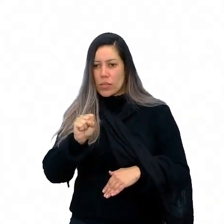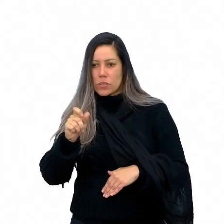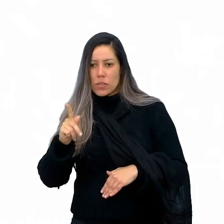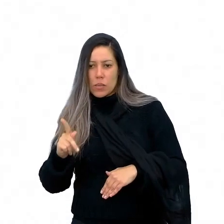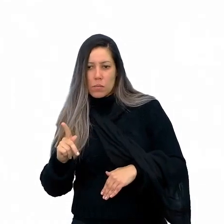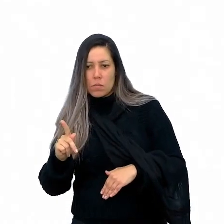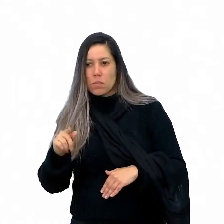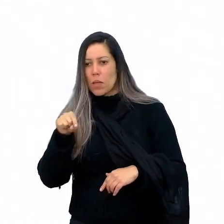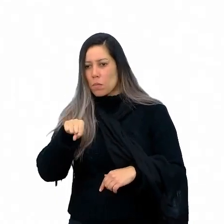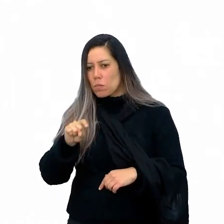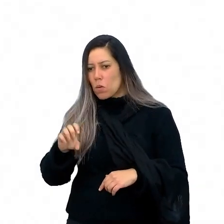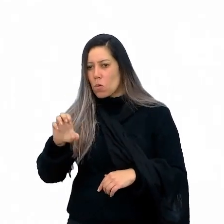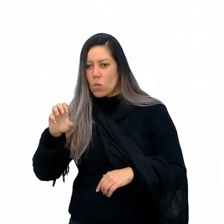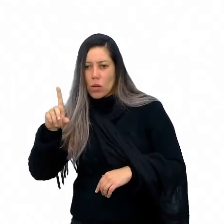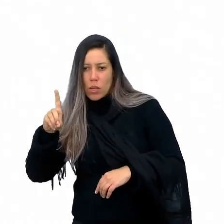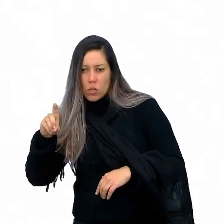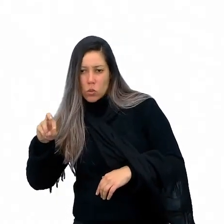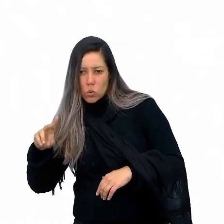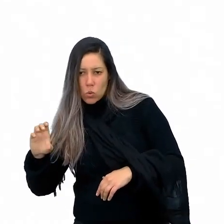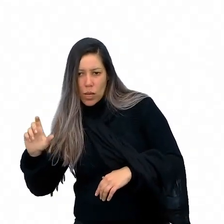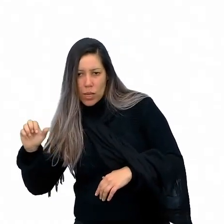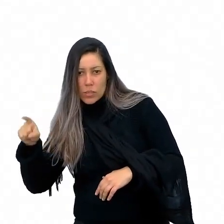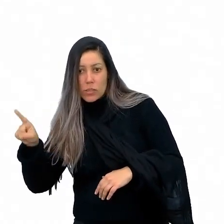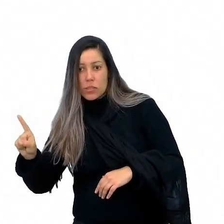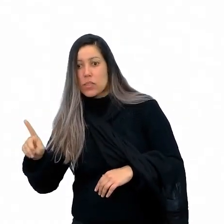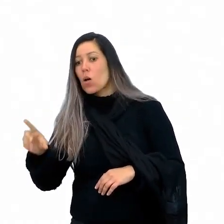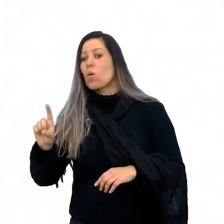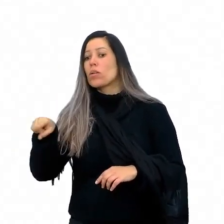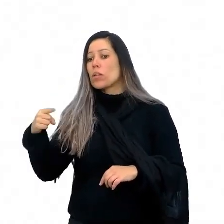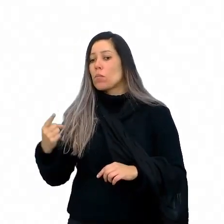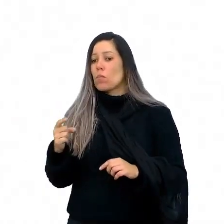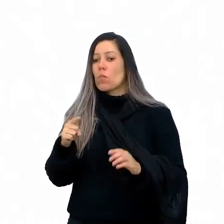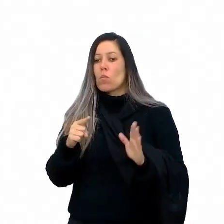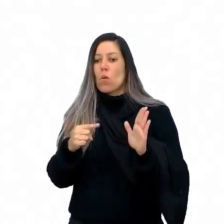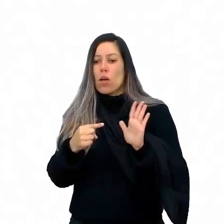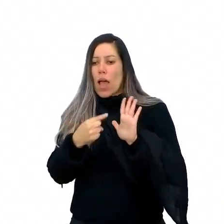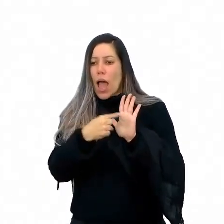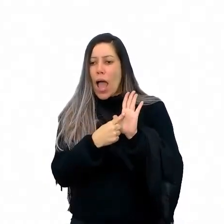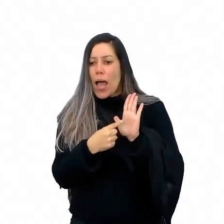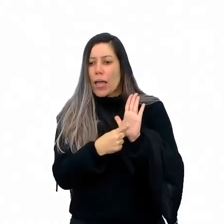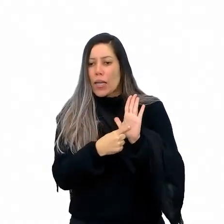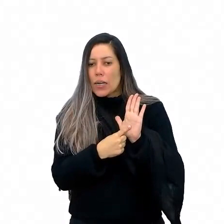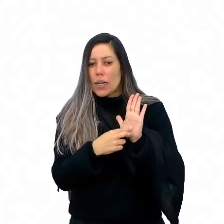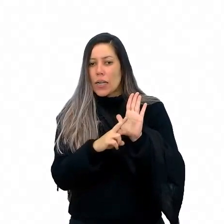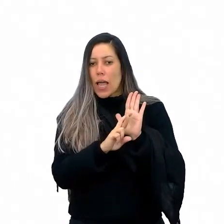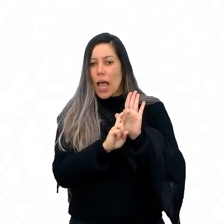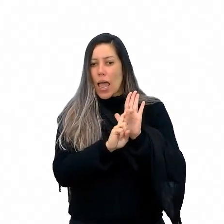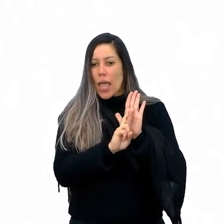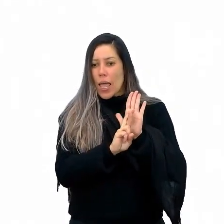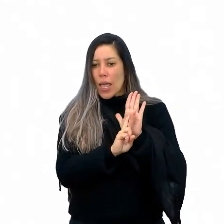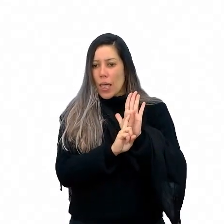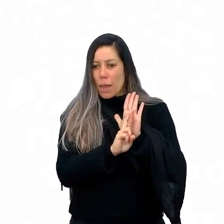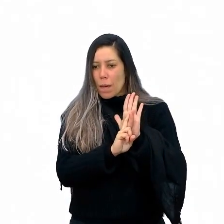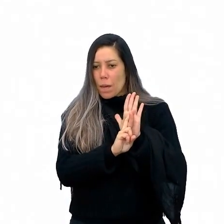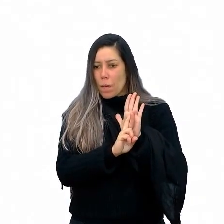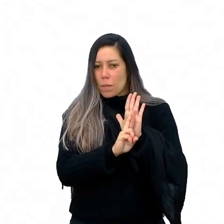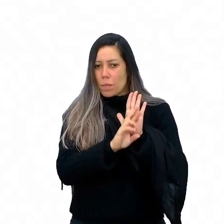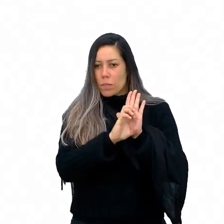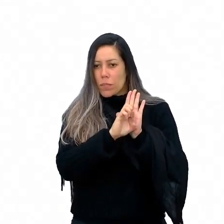sp.educacão.sp.gov.br, e lá você vai clicar em repositório, tá bem? Você clica em repositório, faz o